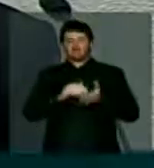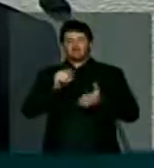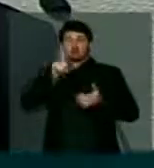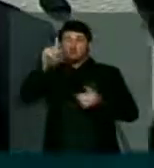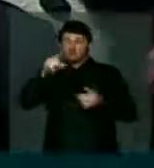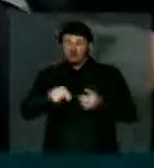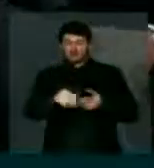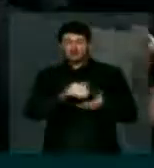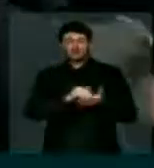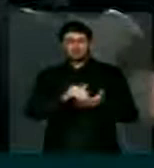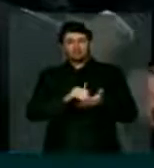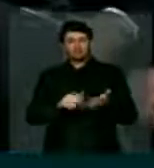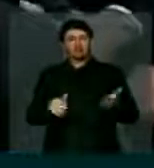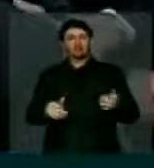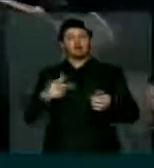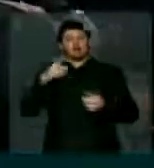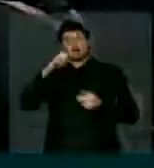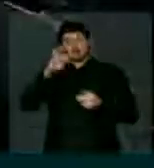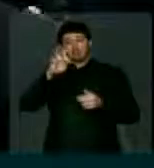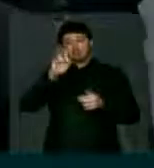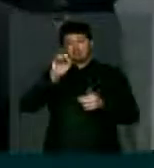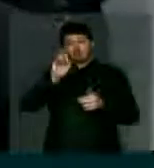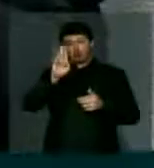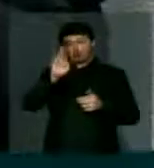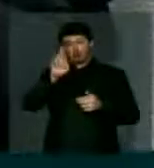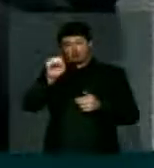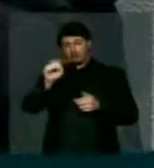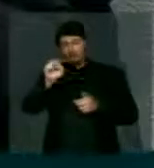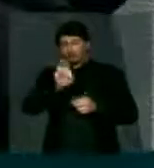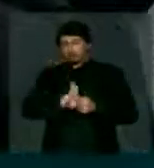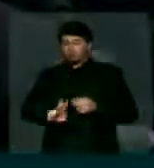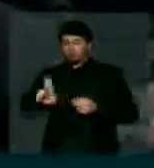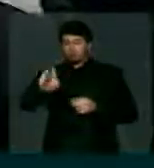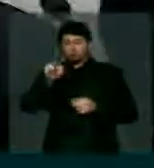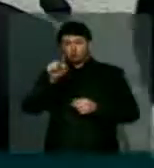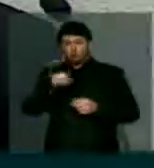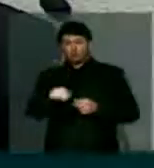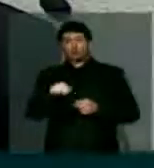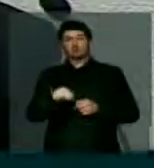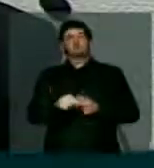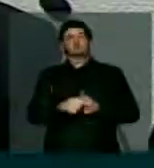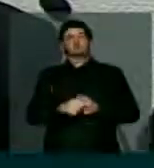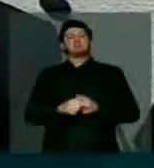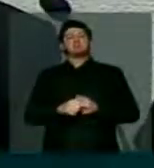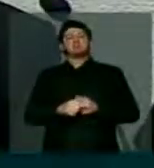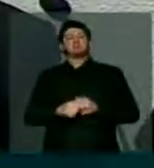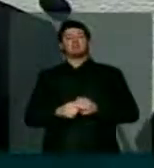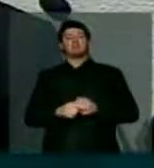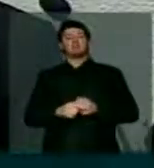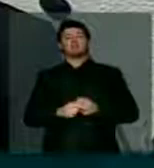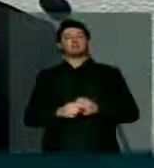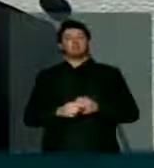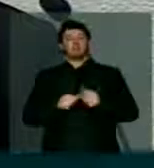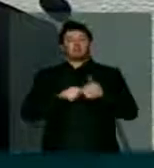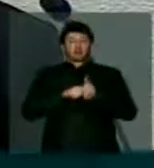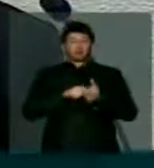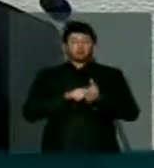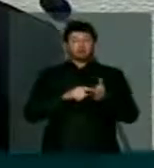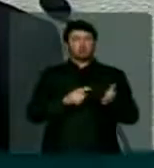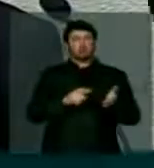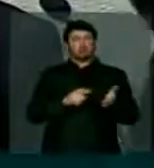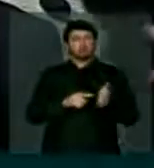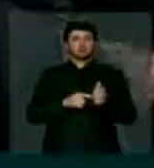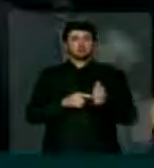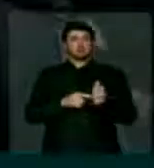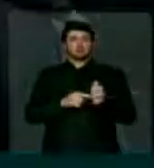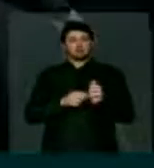o escritório que a Petrobras América usou para... É óbvio que nós tivemos que usar consultorias. O